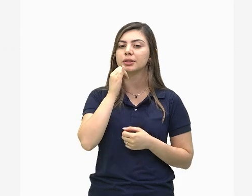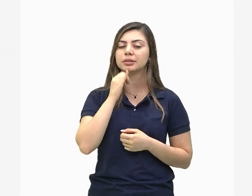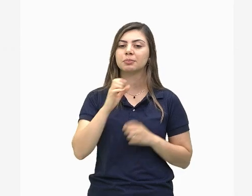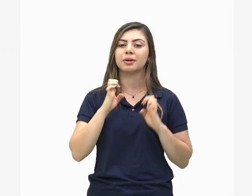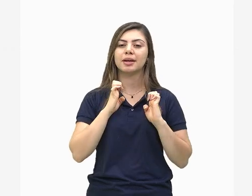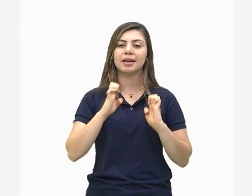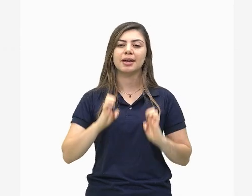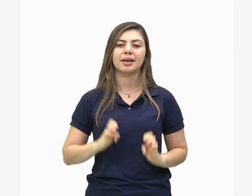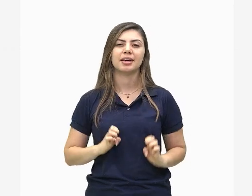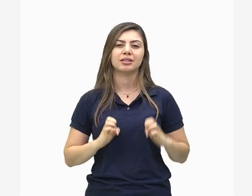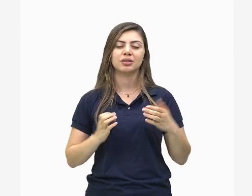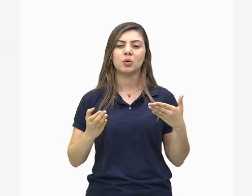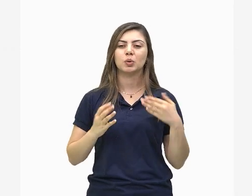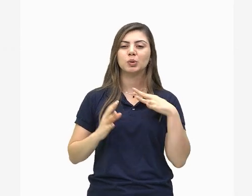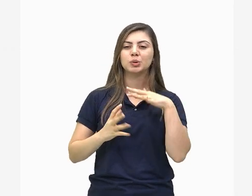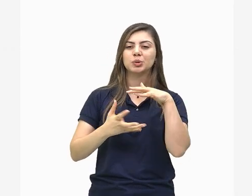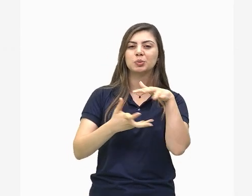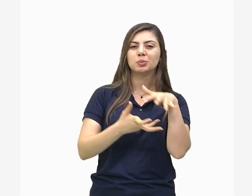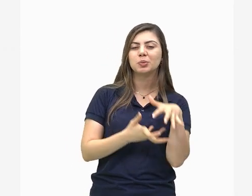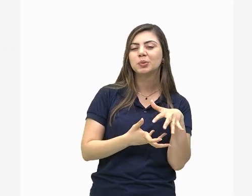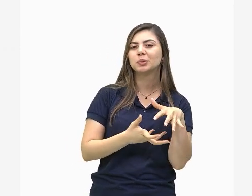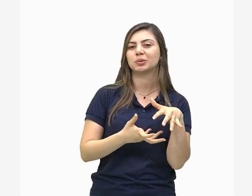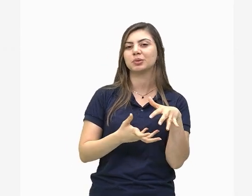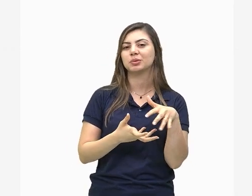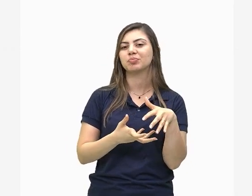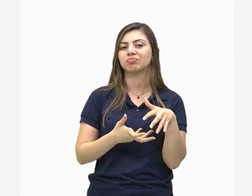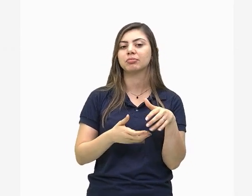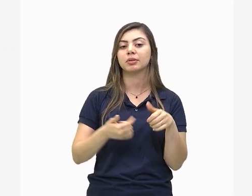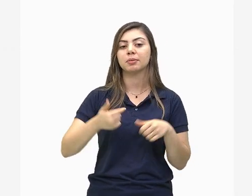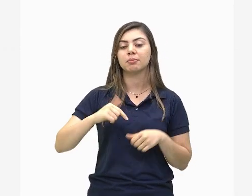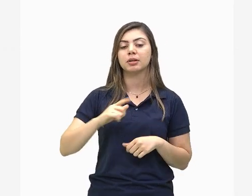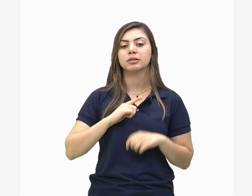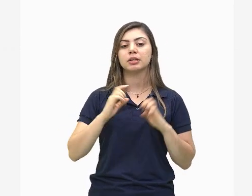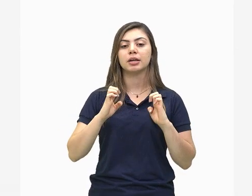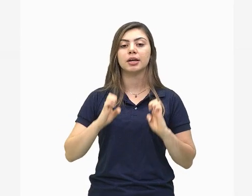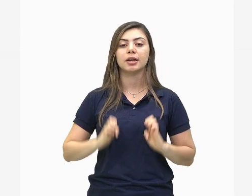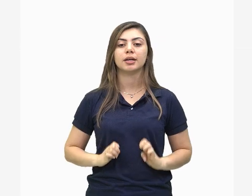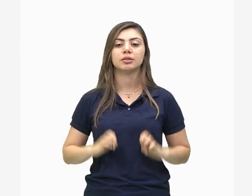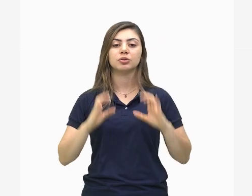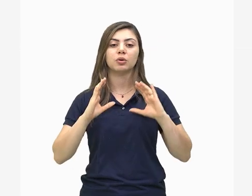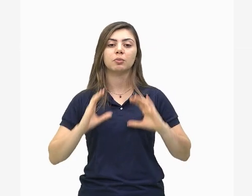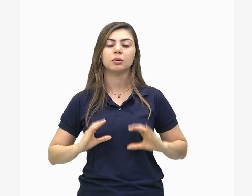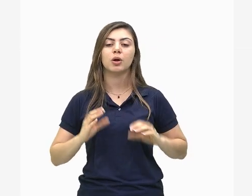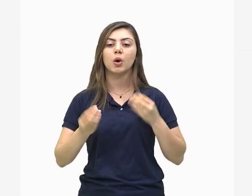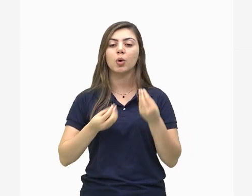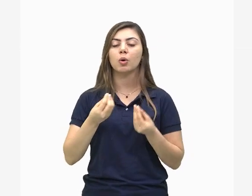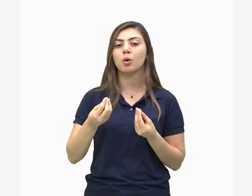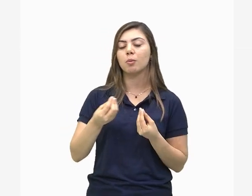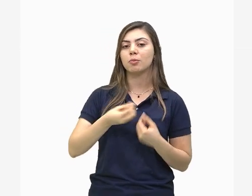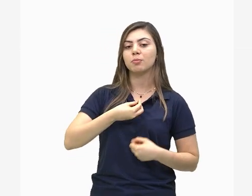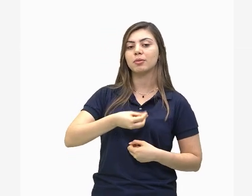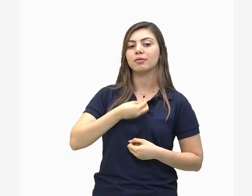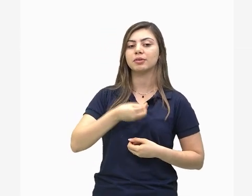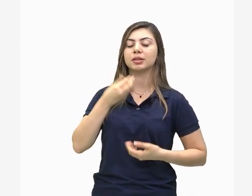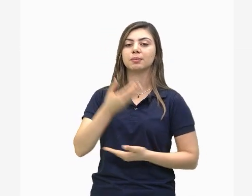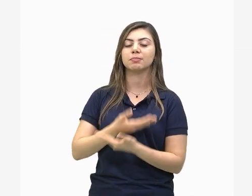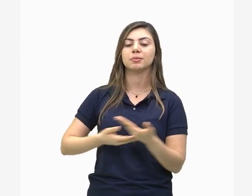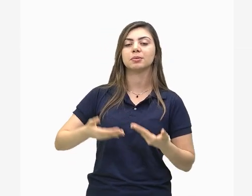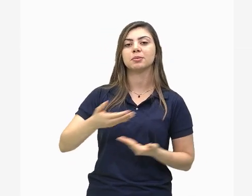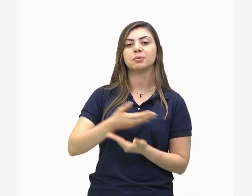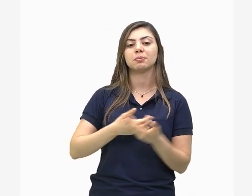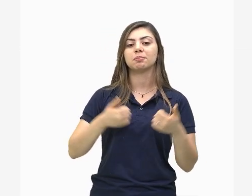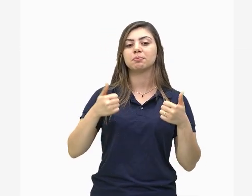éticos do mundo moderno, a ética moral como bases para uma convivência harmoniosa.